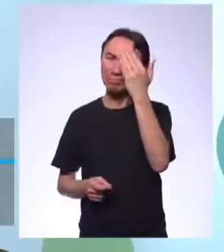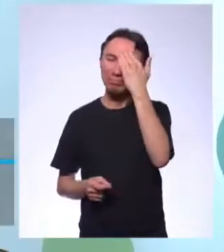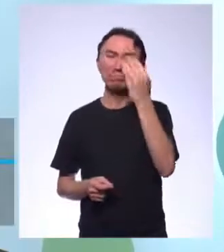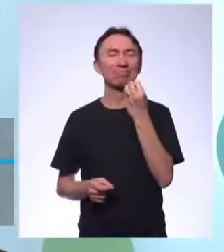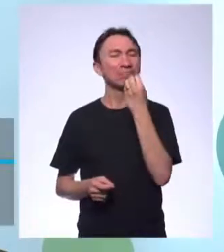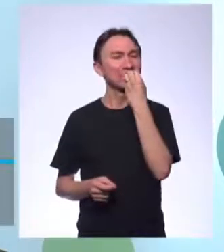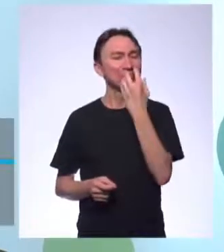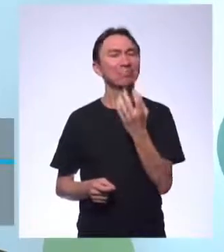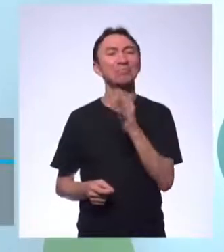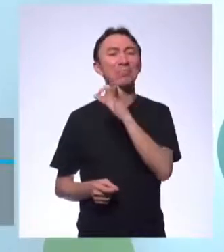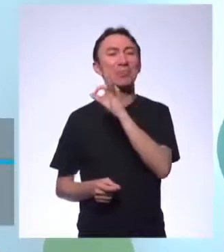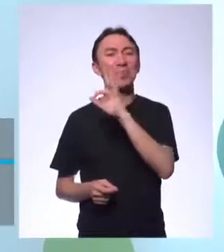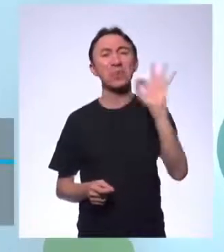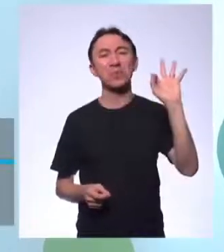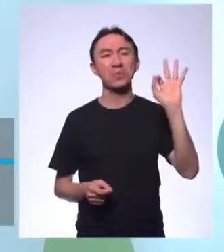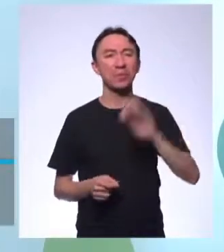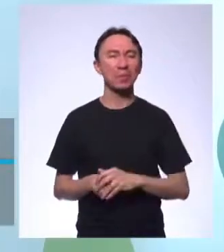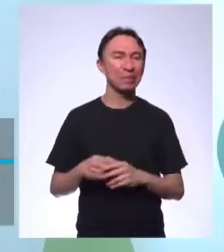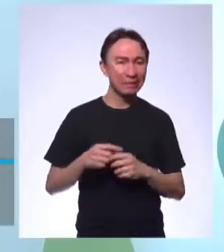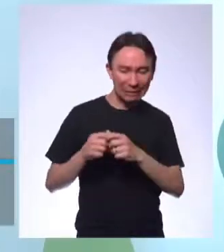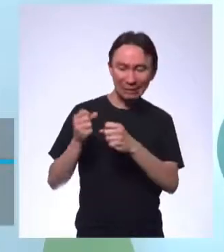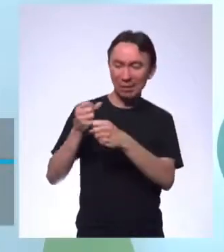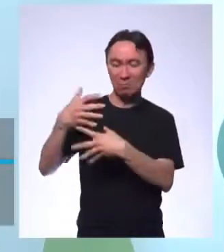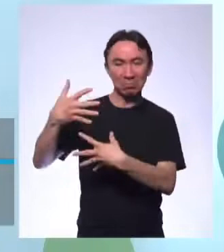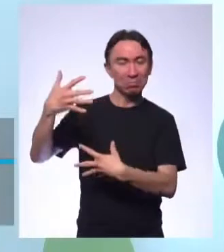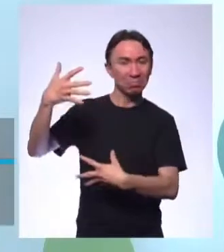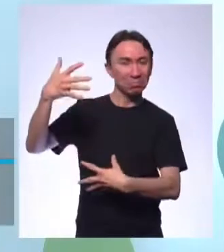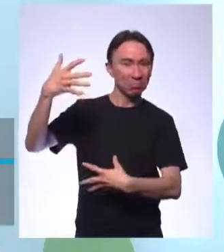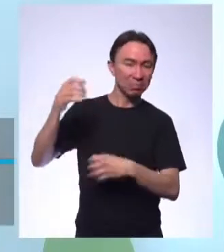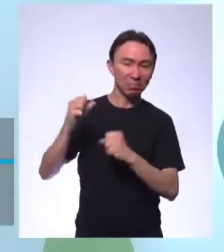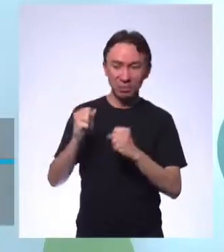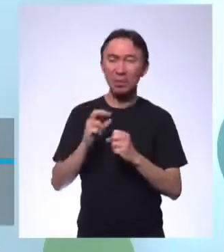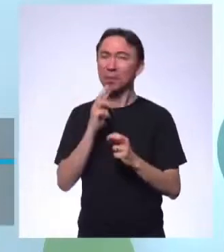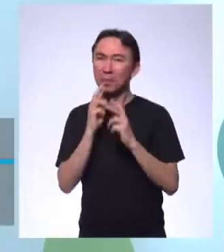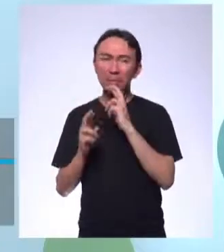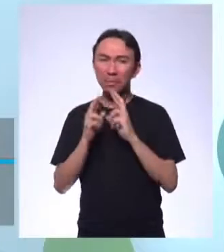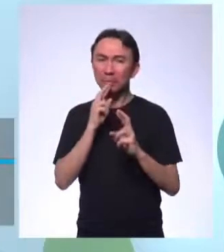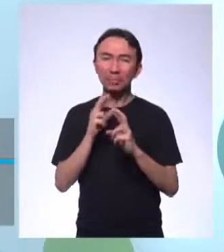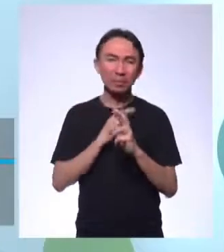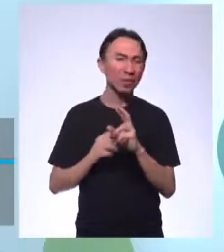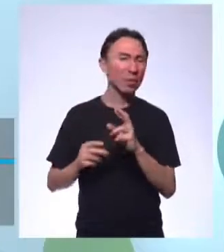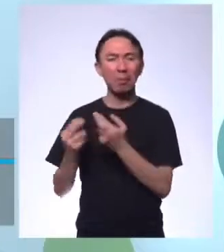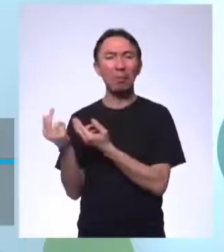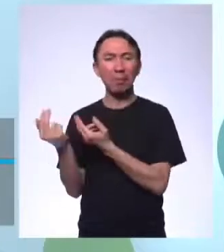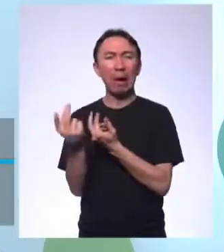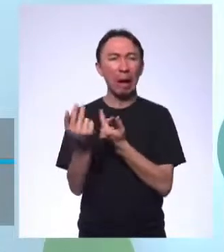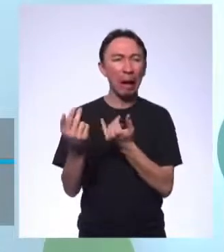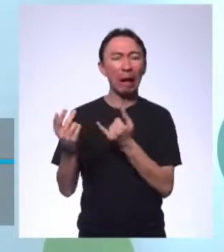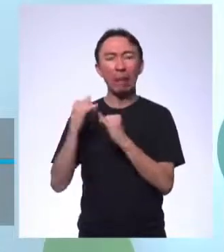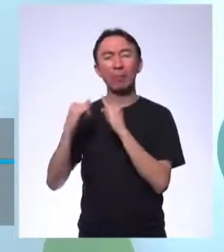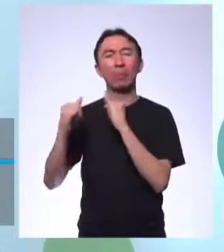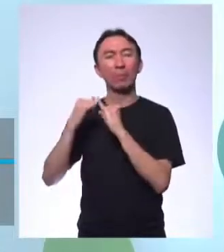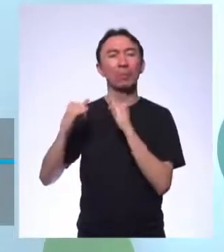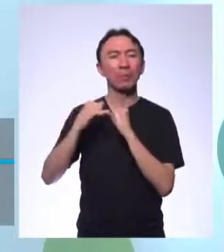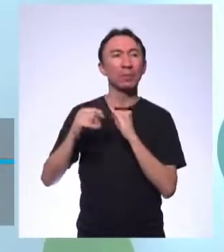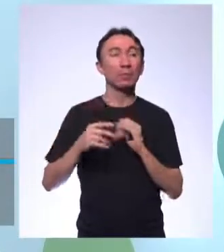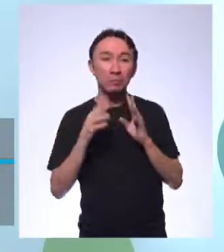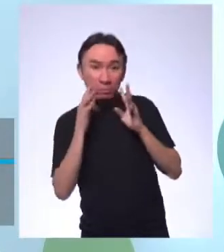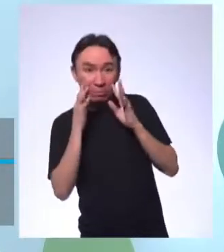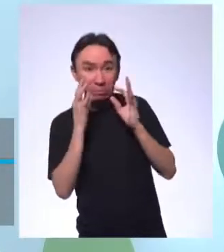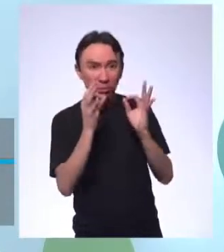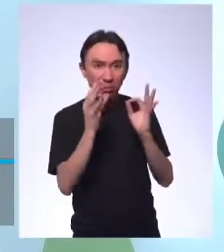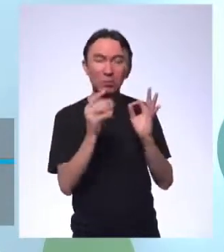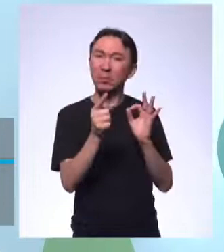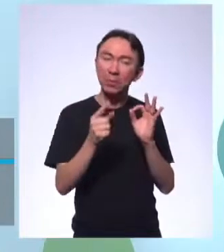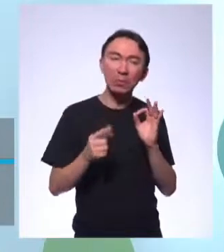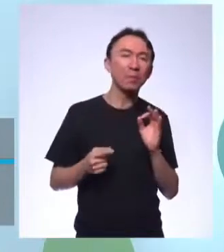excelentes. Olha só, eu parei aqui no meio porque as respostas estão bem parecidas, entenderam bem direitinho. Acho que eles prestaram bastante atenção, né, quando você propôs para